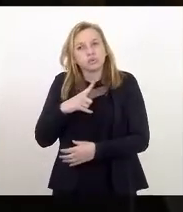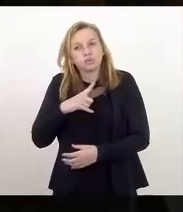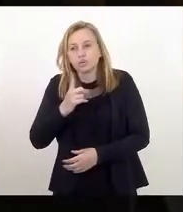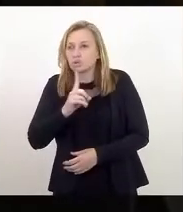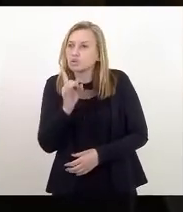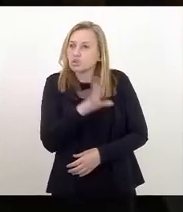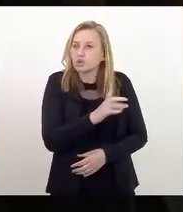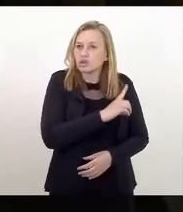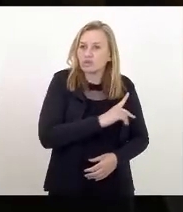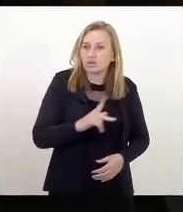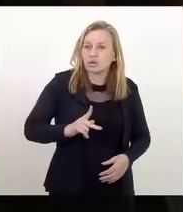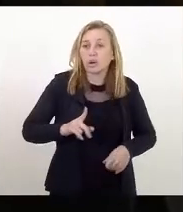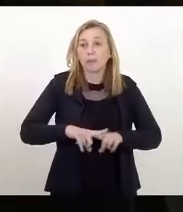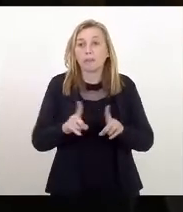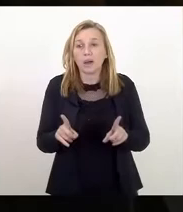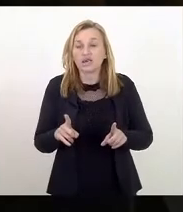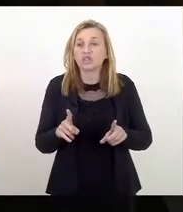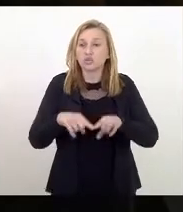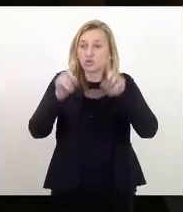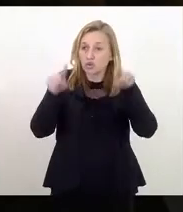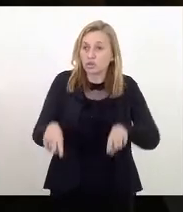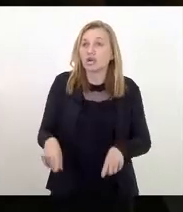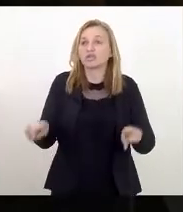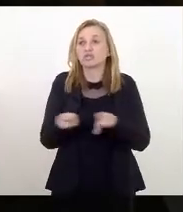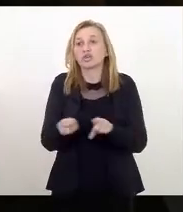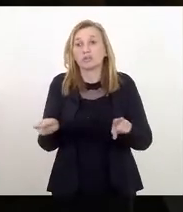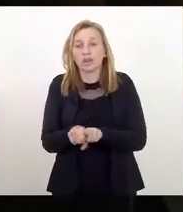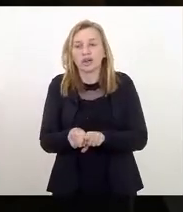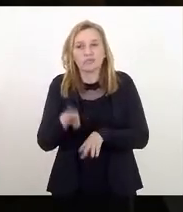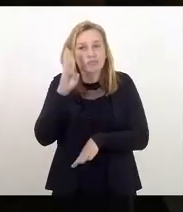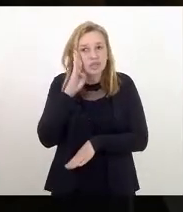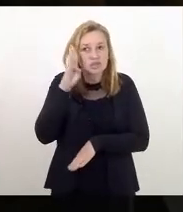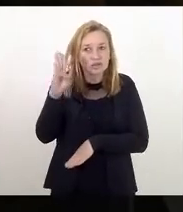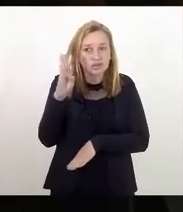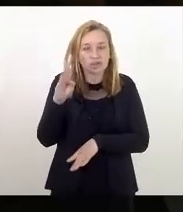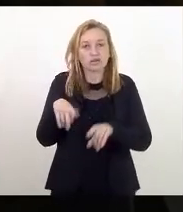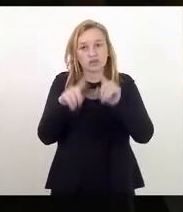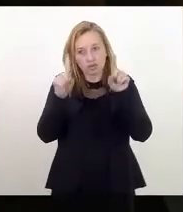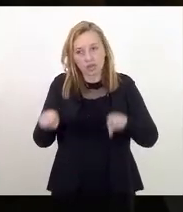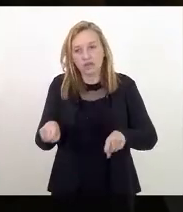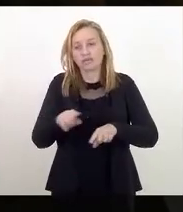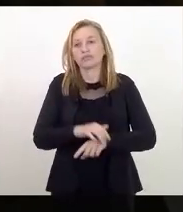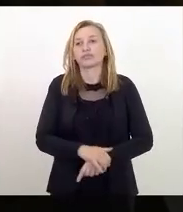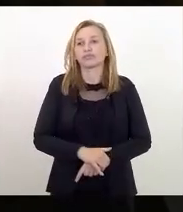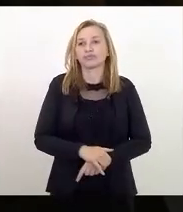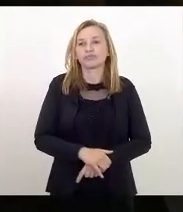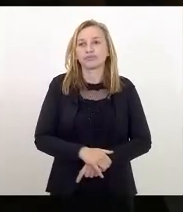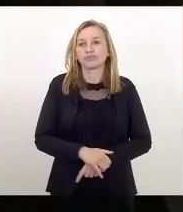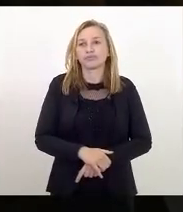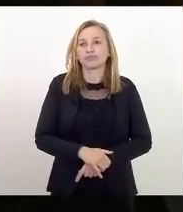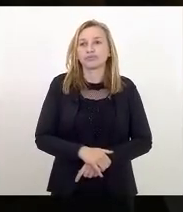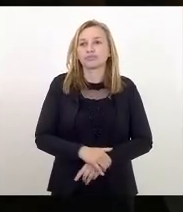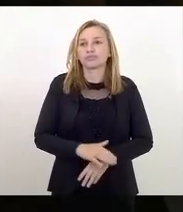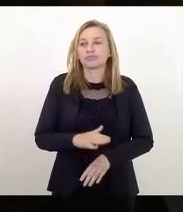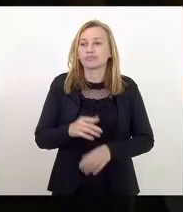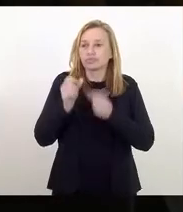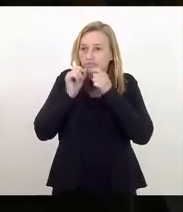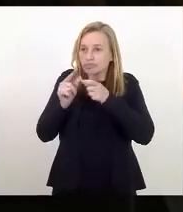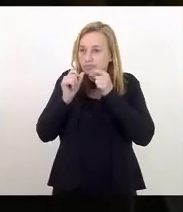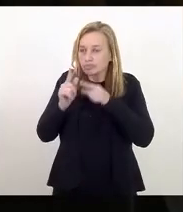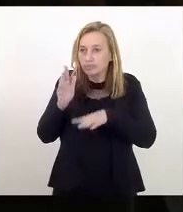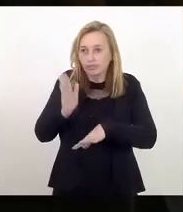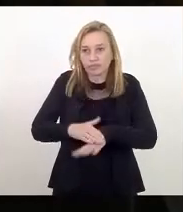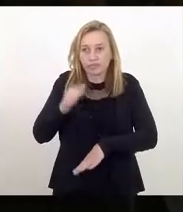os defensores, mas com os funcionários também, principalmente com os funcionários. Que uma das maiores reclamações